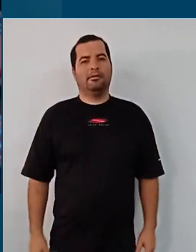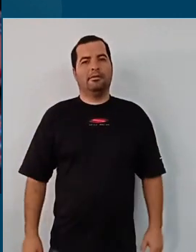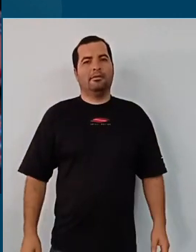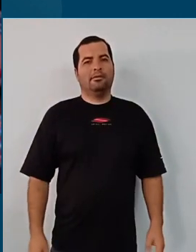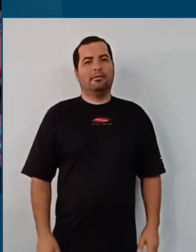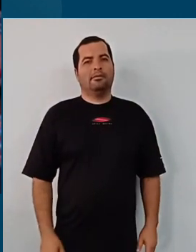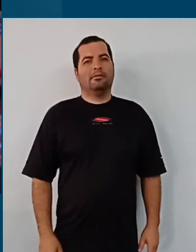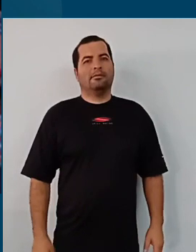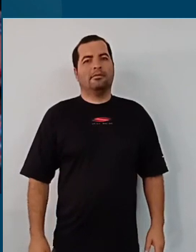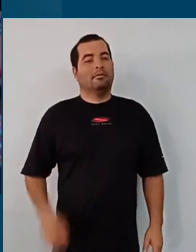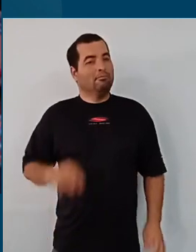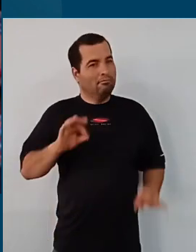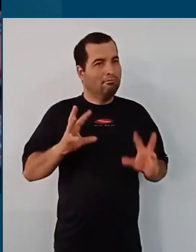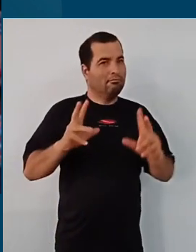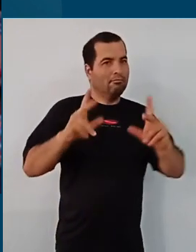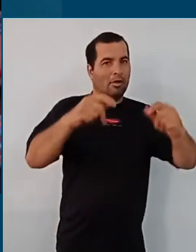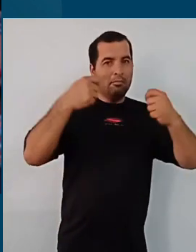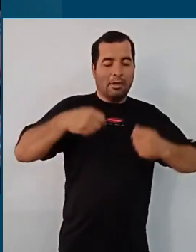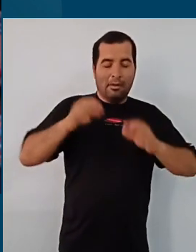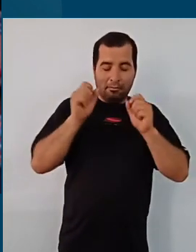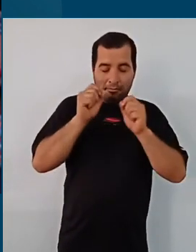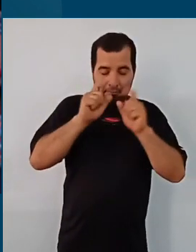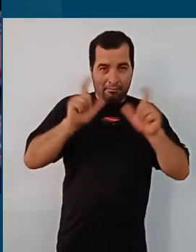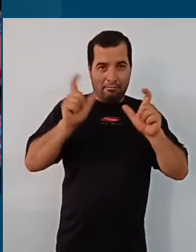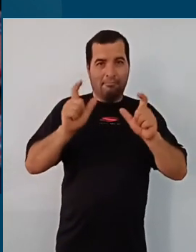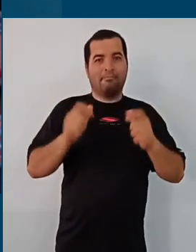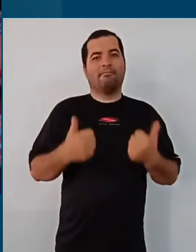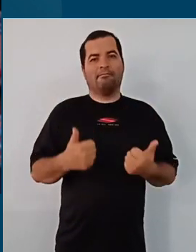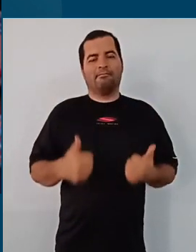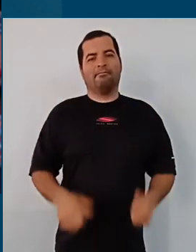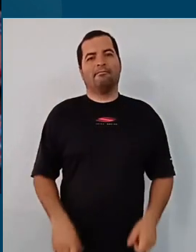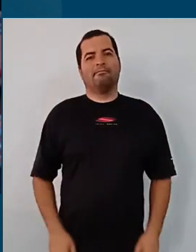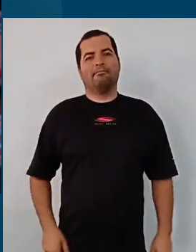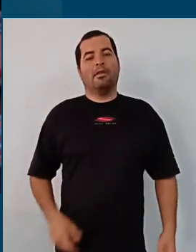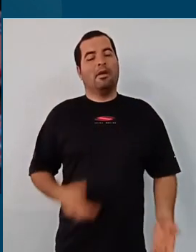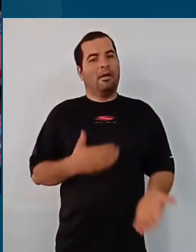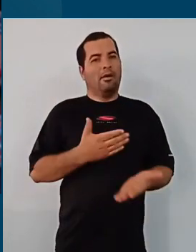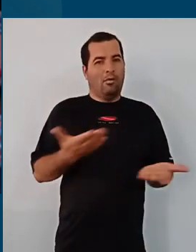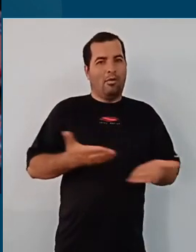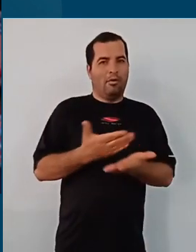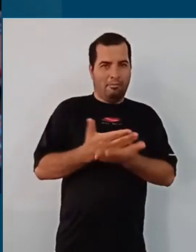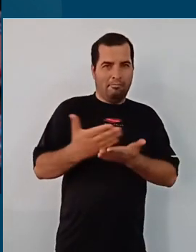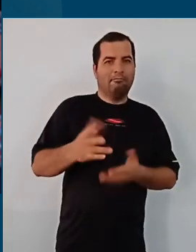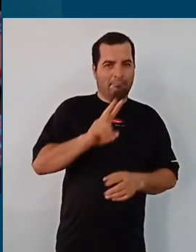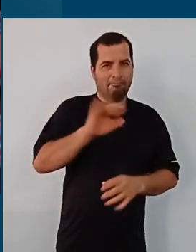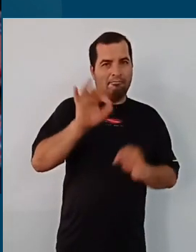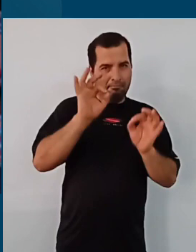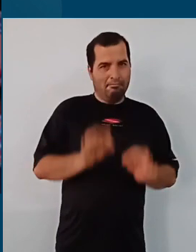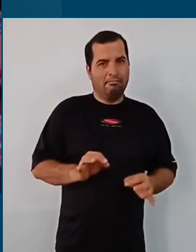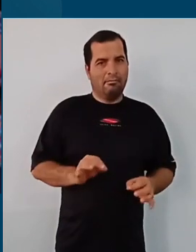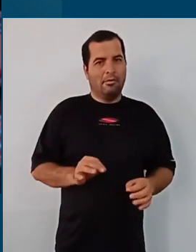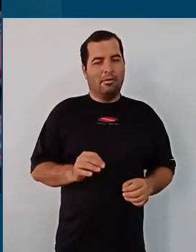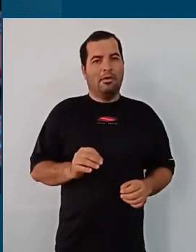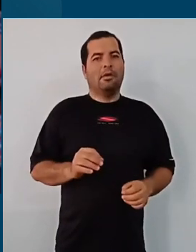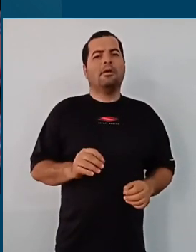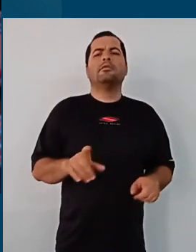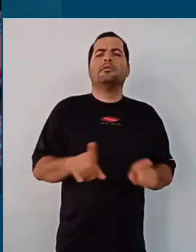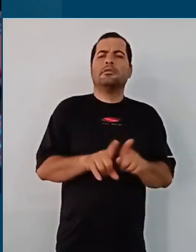que todos estejam aí prontos para o início dessa fala, e vamos fazer como